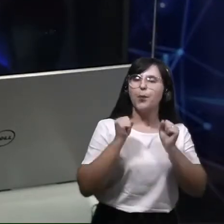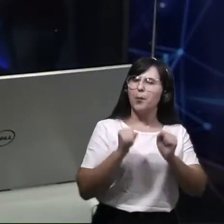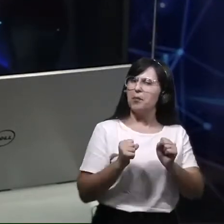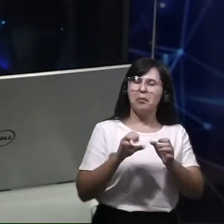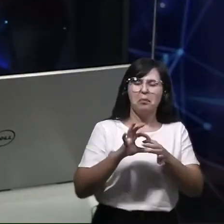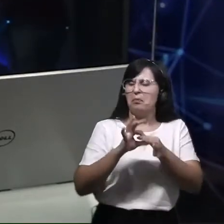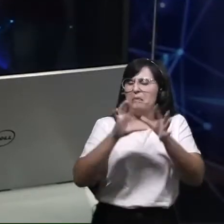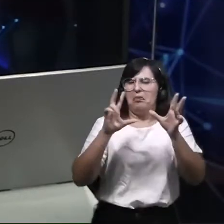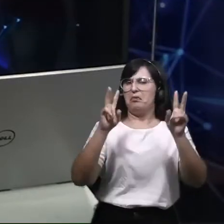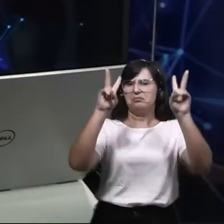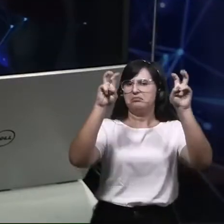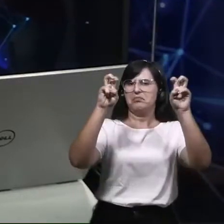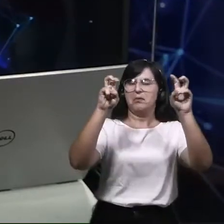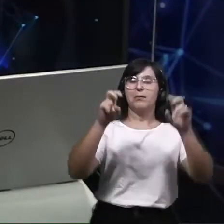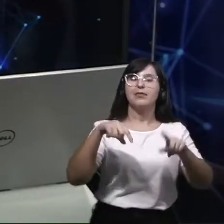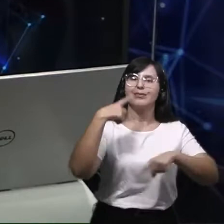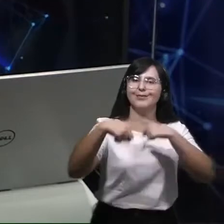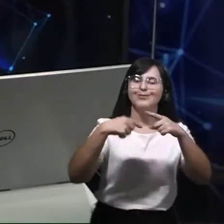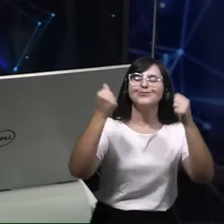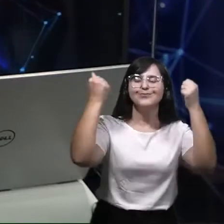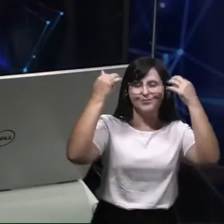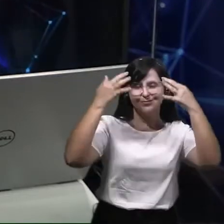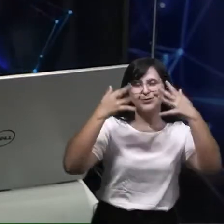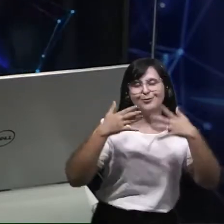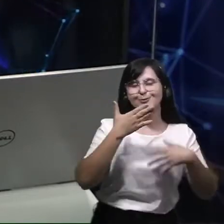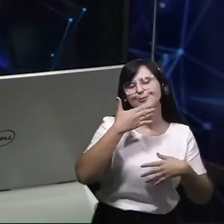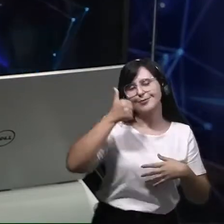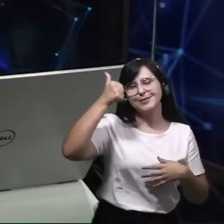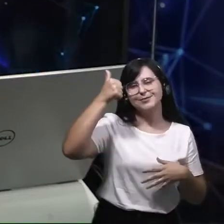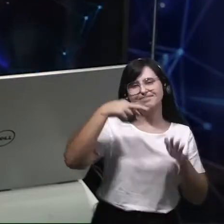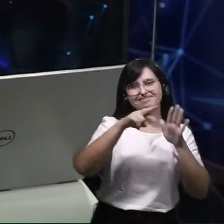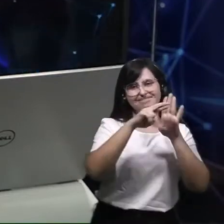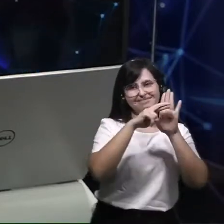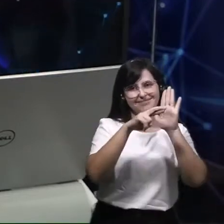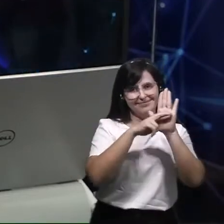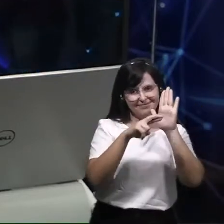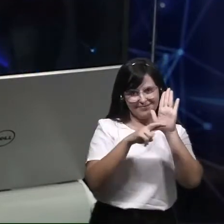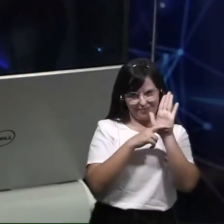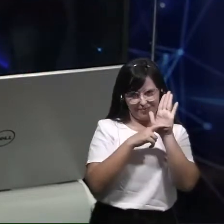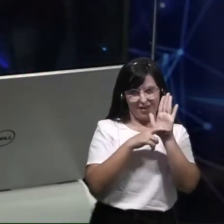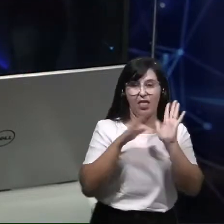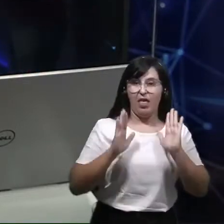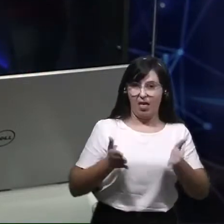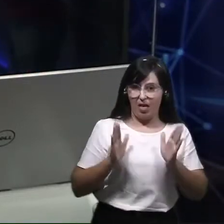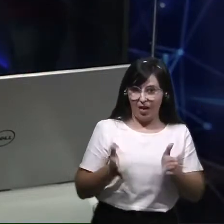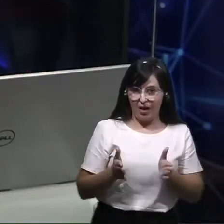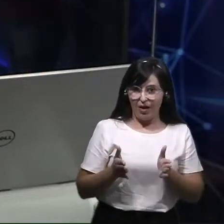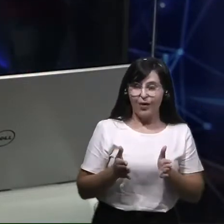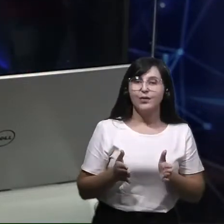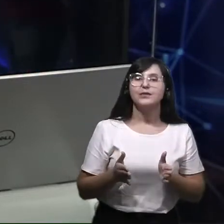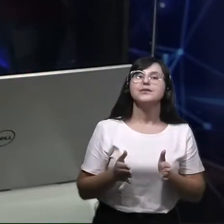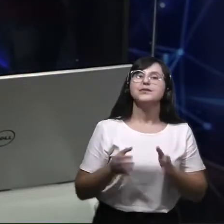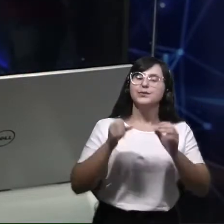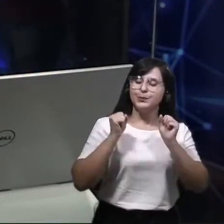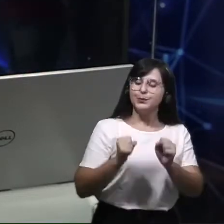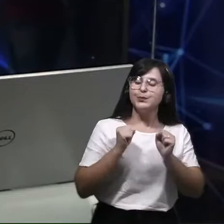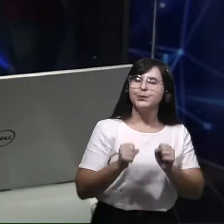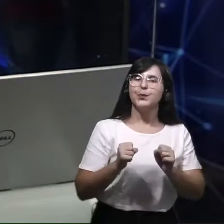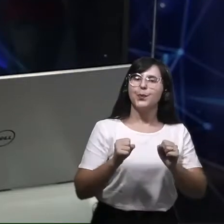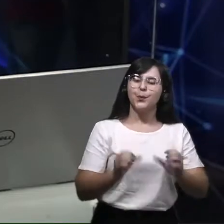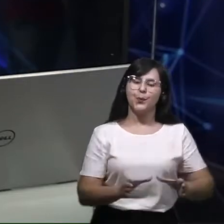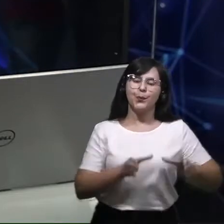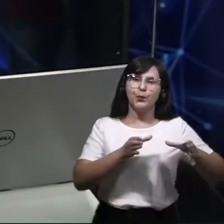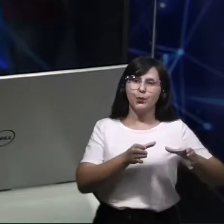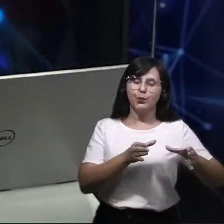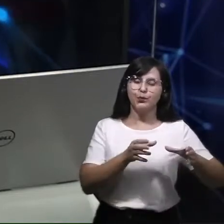livres. Daqui a pouquinho eu explico um pouco mais sobre essas regras. Eu vou fazer agora o sorteio, certo? Apresentar a urna e fazer o sorteio